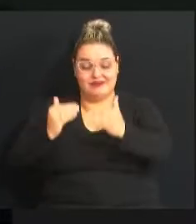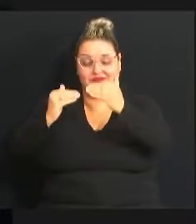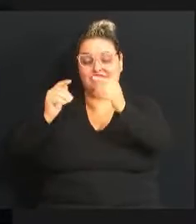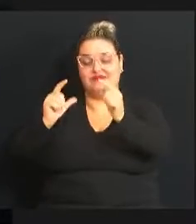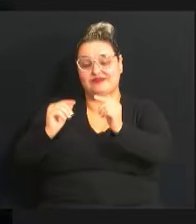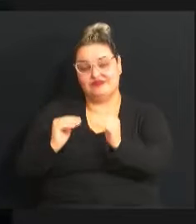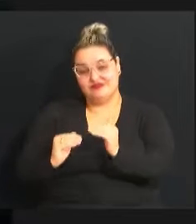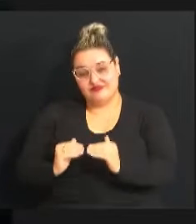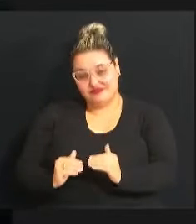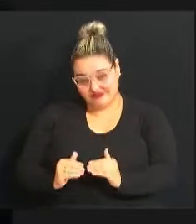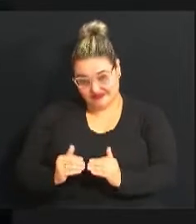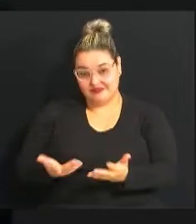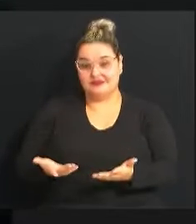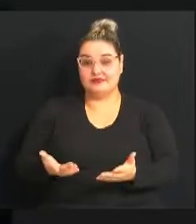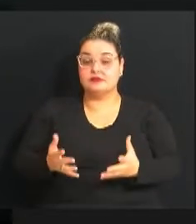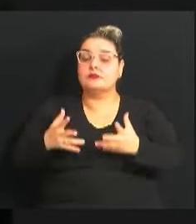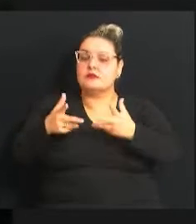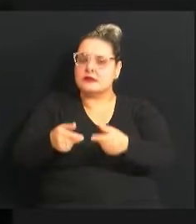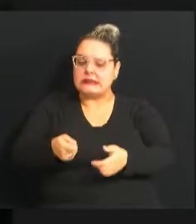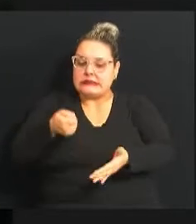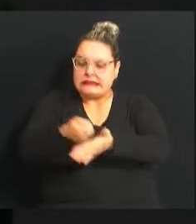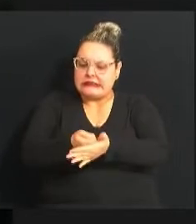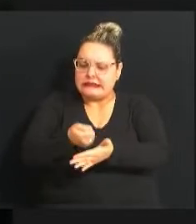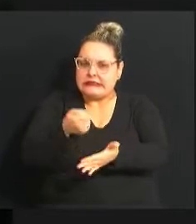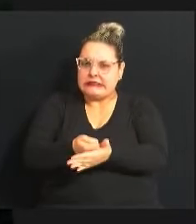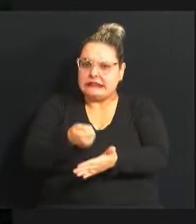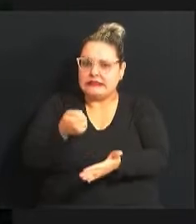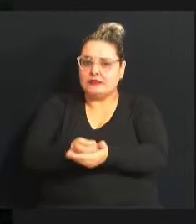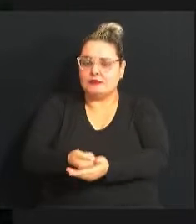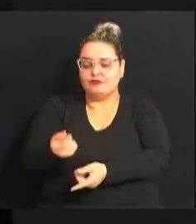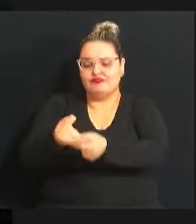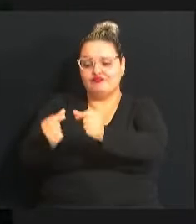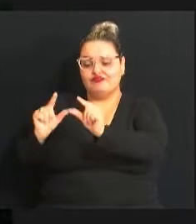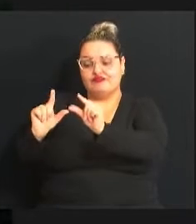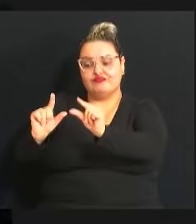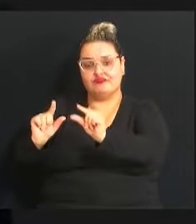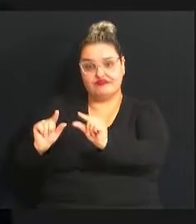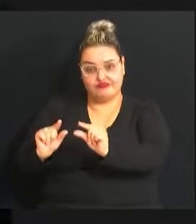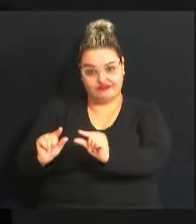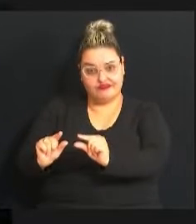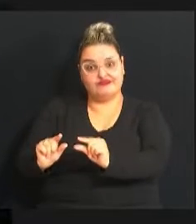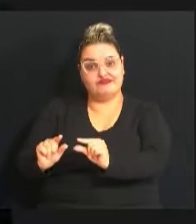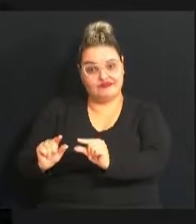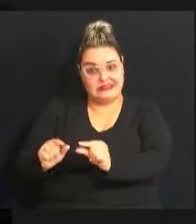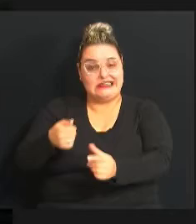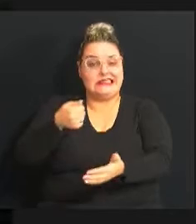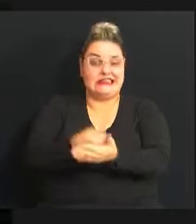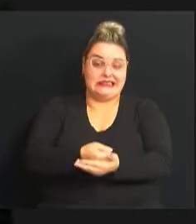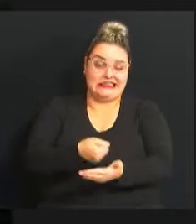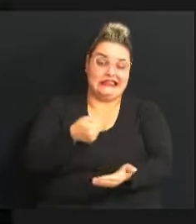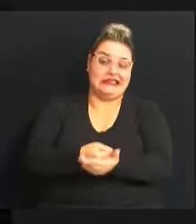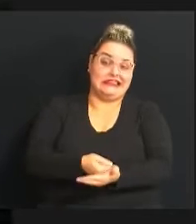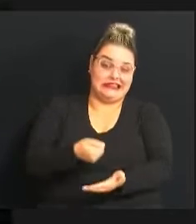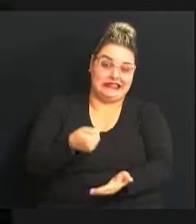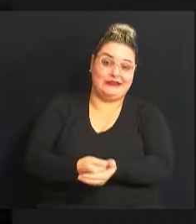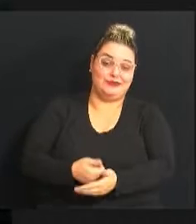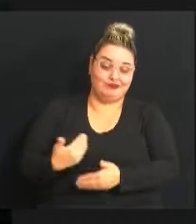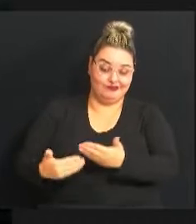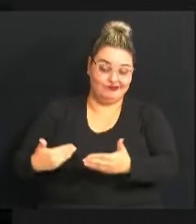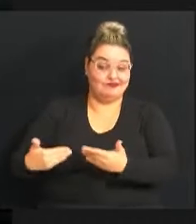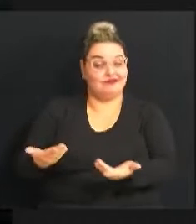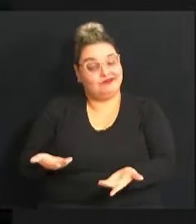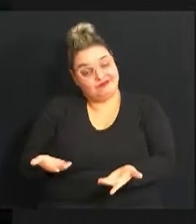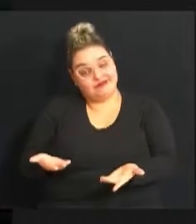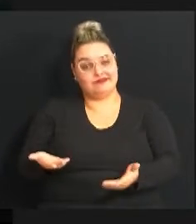isso leva as empresas a forçarem uma queda de preço, e a queda da demanda força também esse processo. Então,